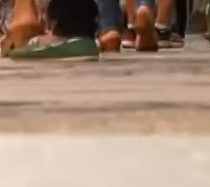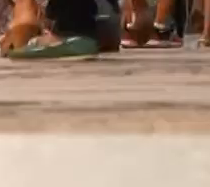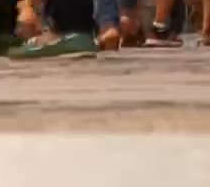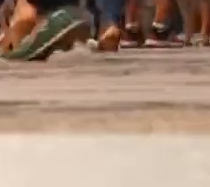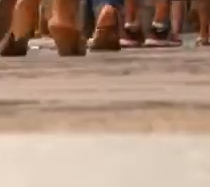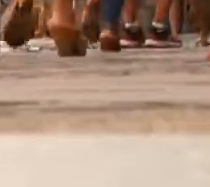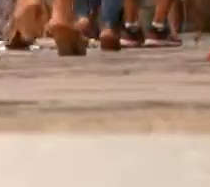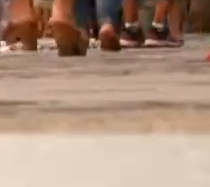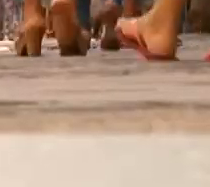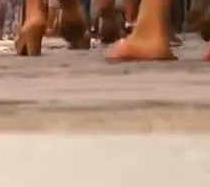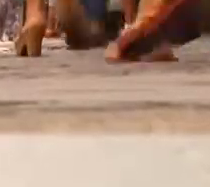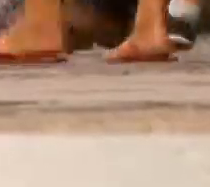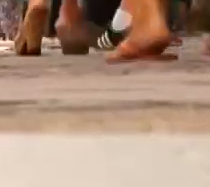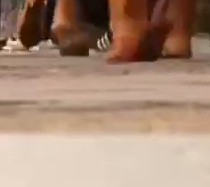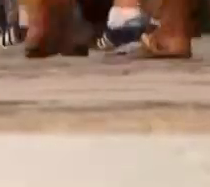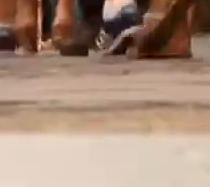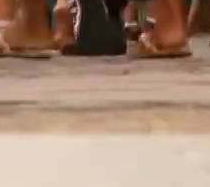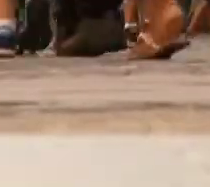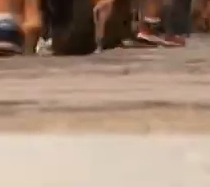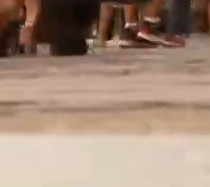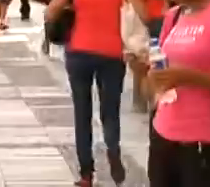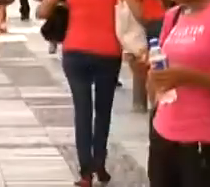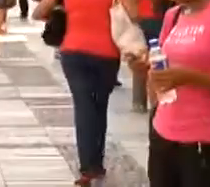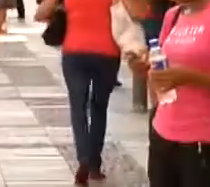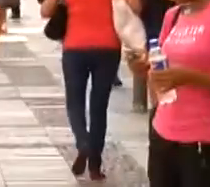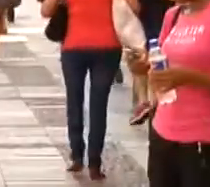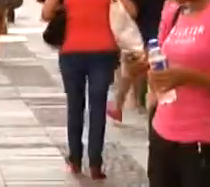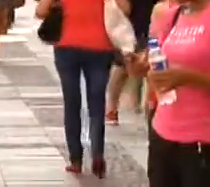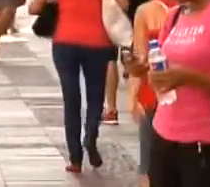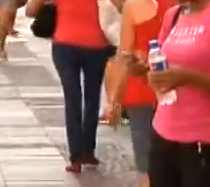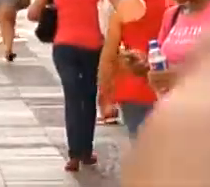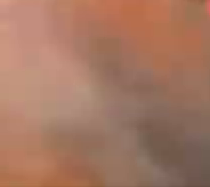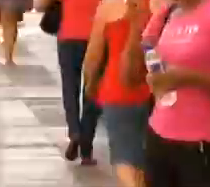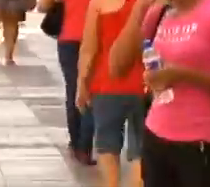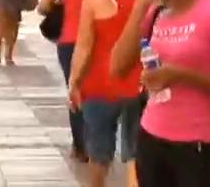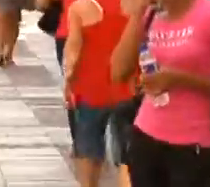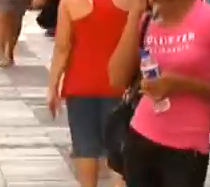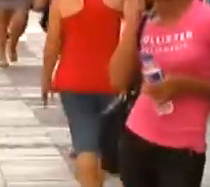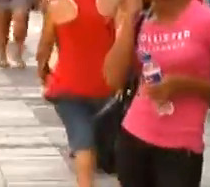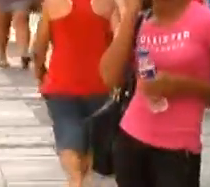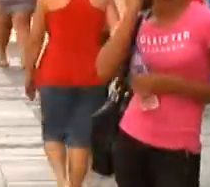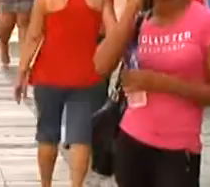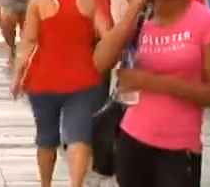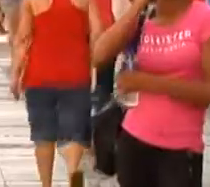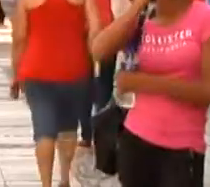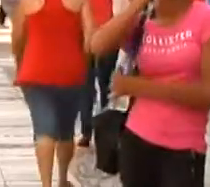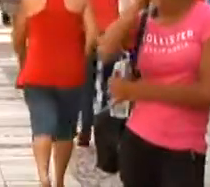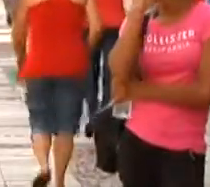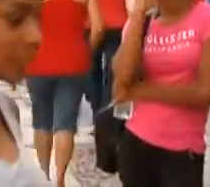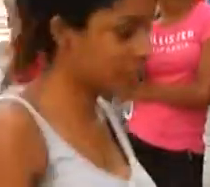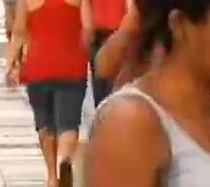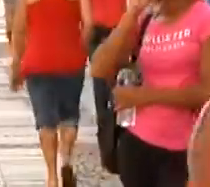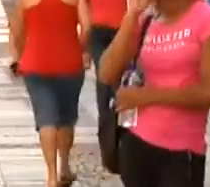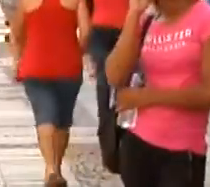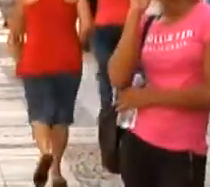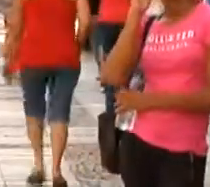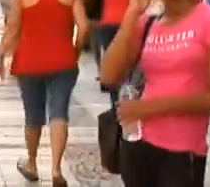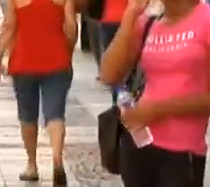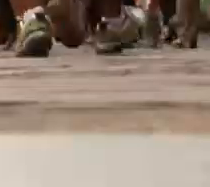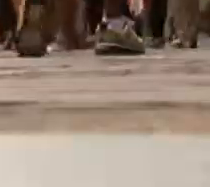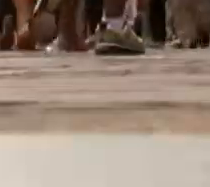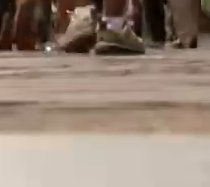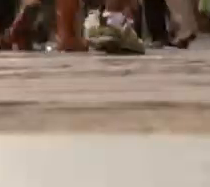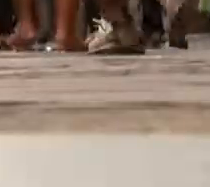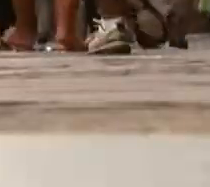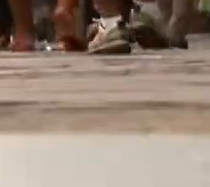Segundo dados fornecidos pelo vereador em sua fala, em 2016, o Brasil foi considerado o país mais perigoso do